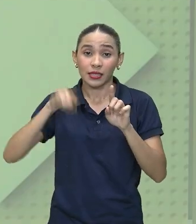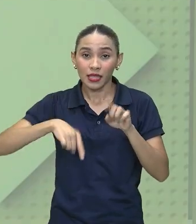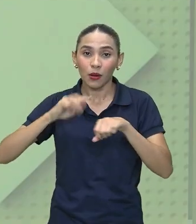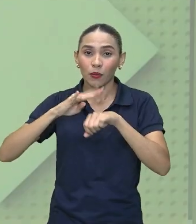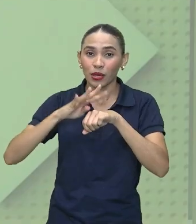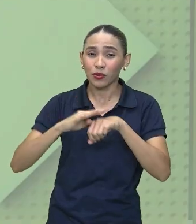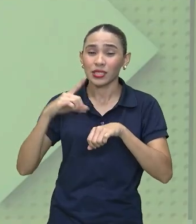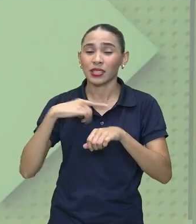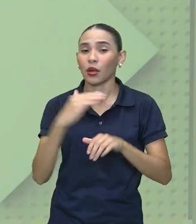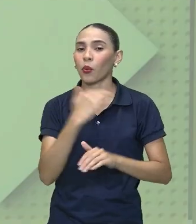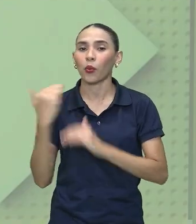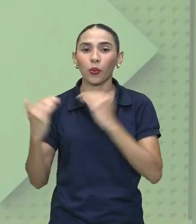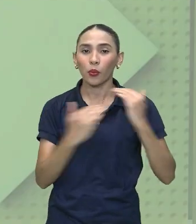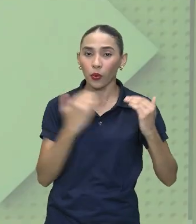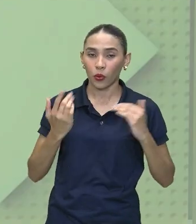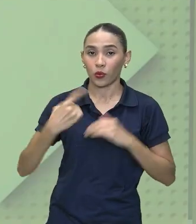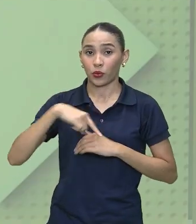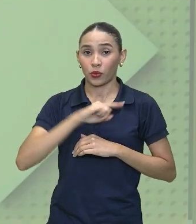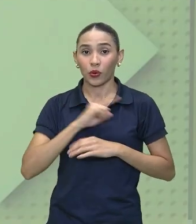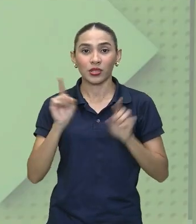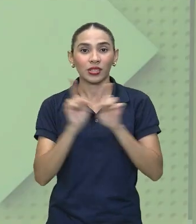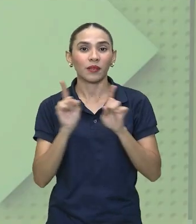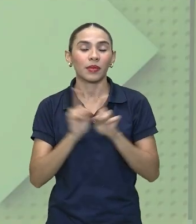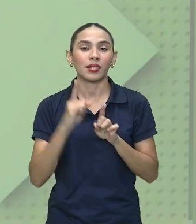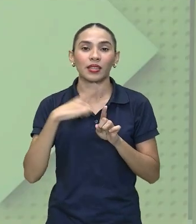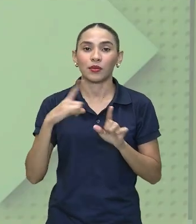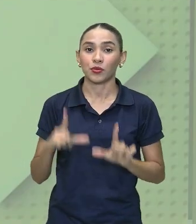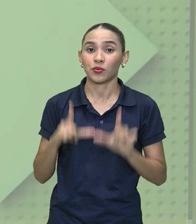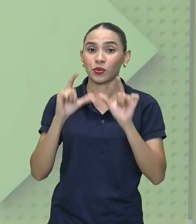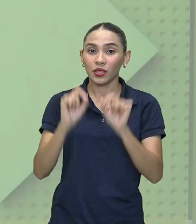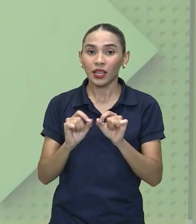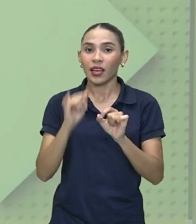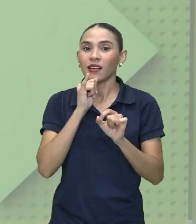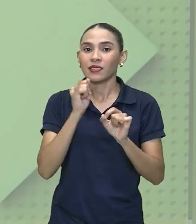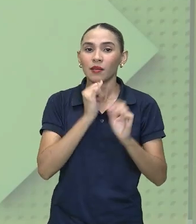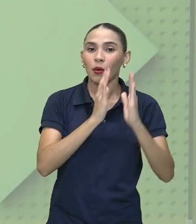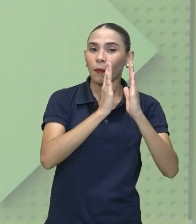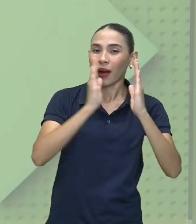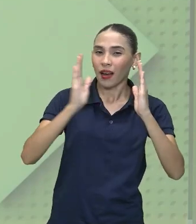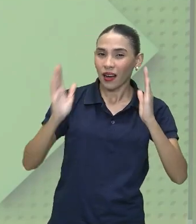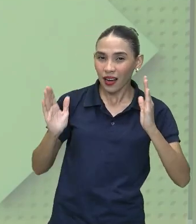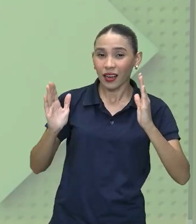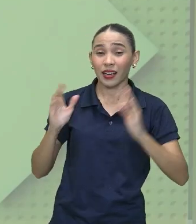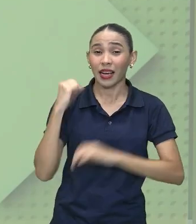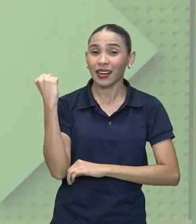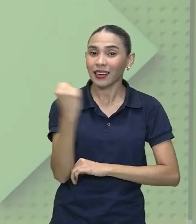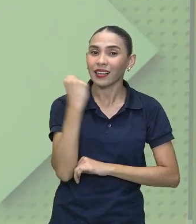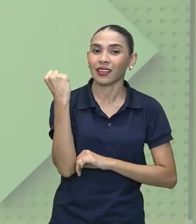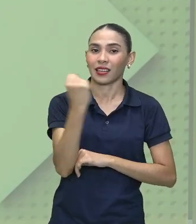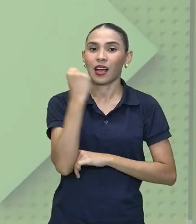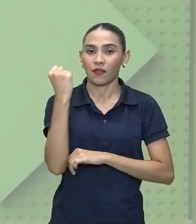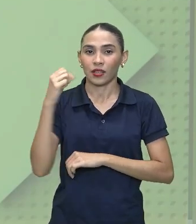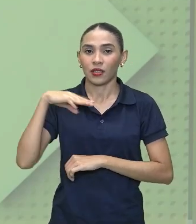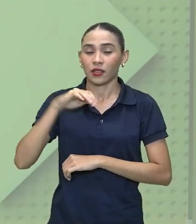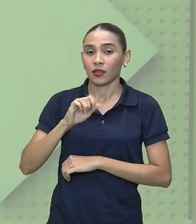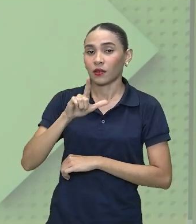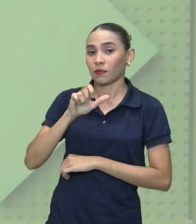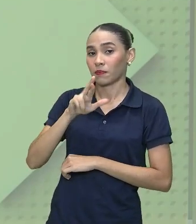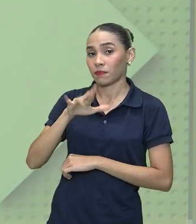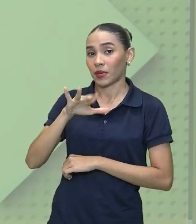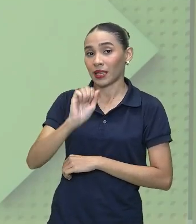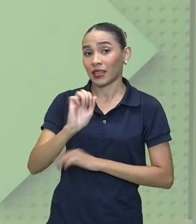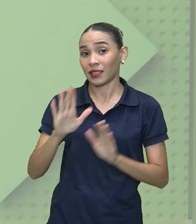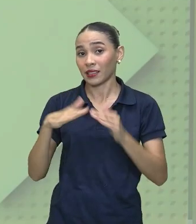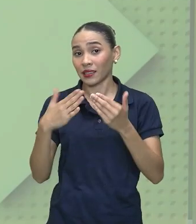muita morte. Nós temos estágios graves, tipos graves de malária, né? Então,